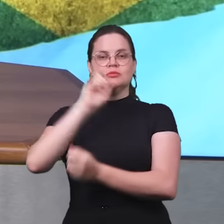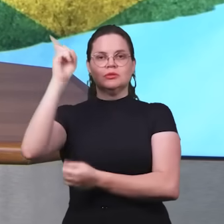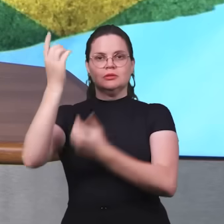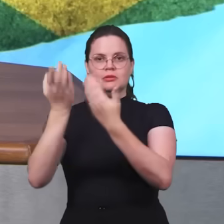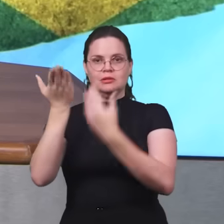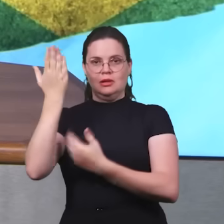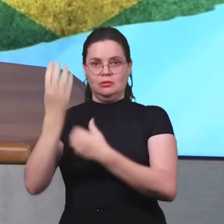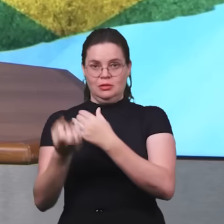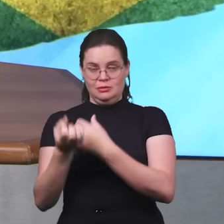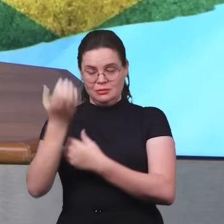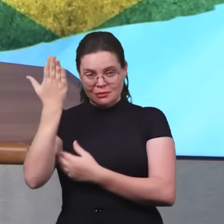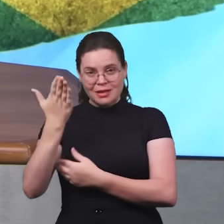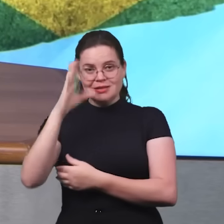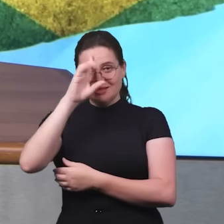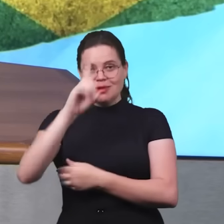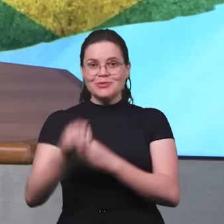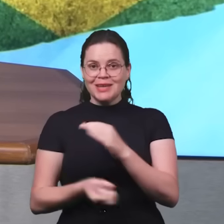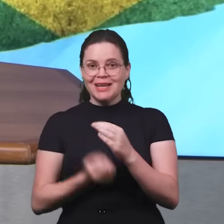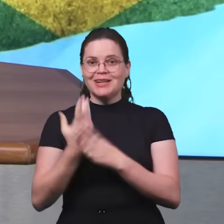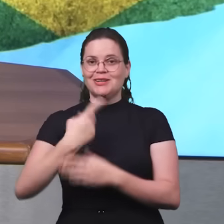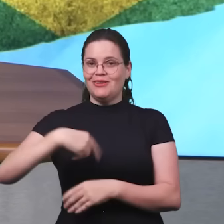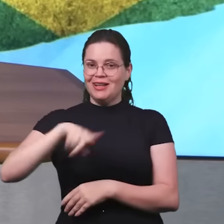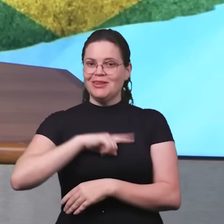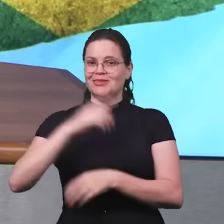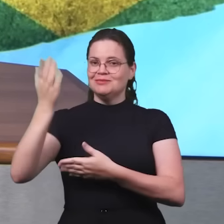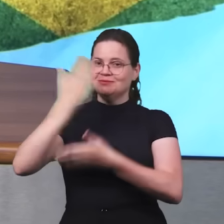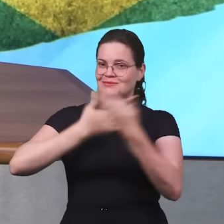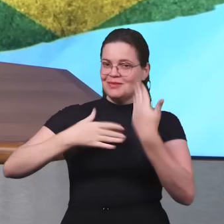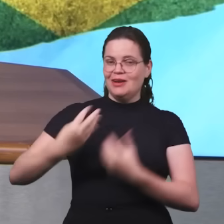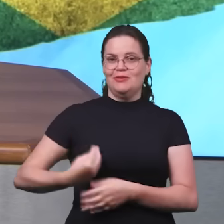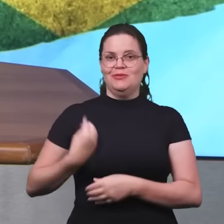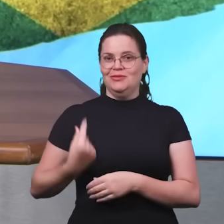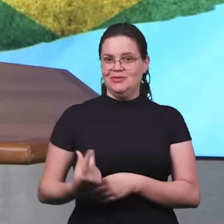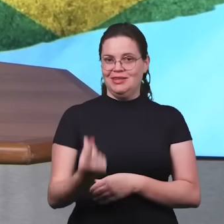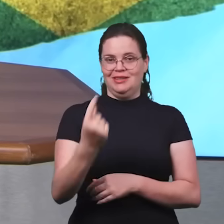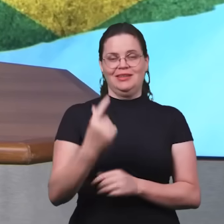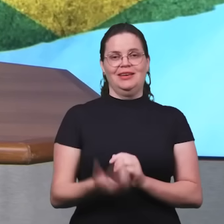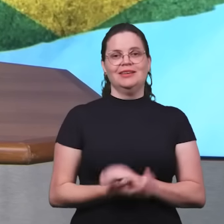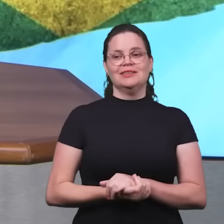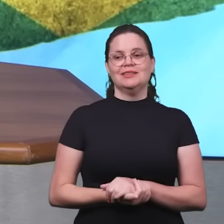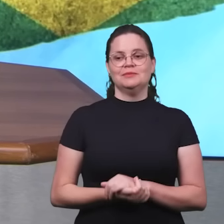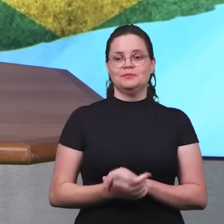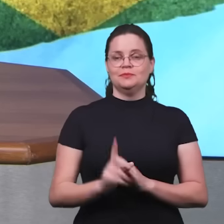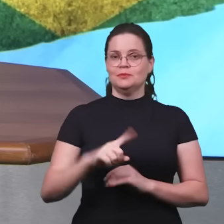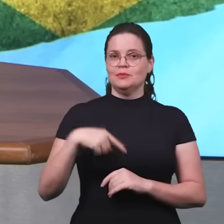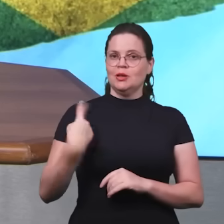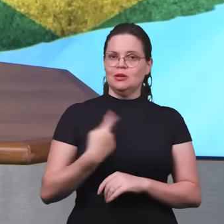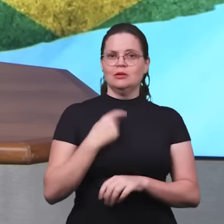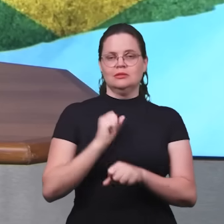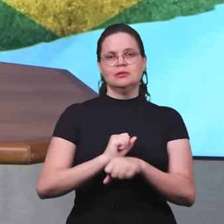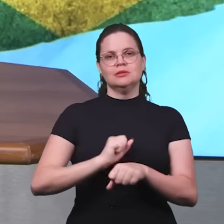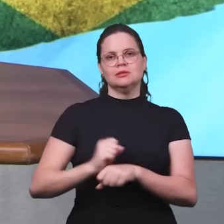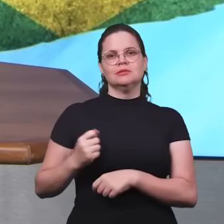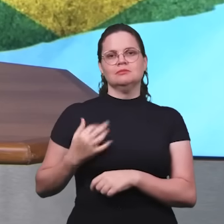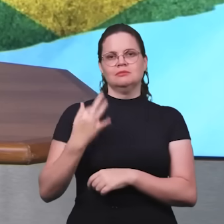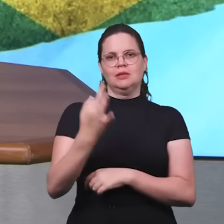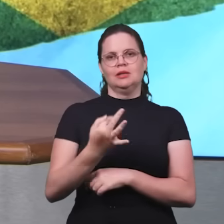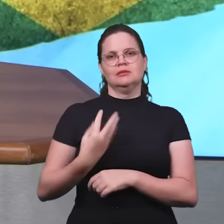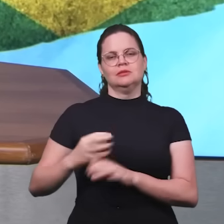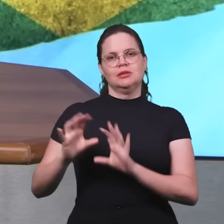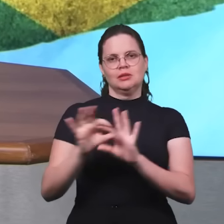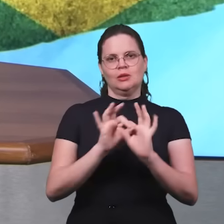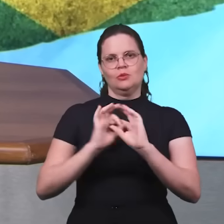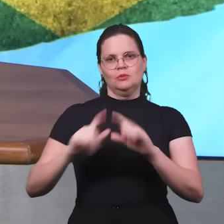para o Deus que nos criou, para o Deus que nos deu vida e vida eterna. Essa é a esperança do homem que semeia